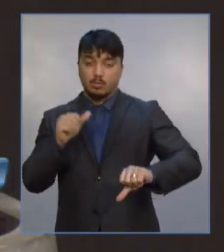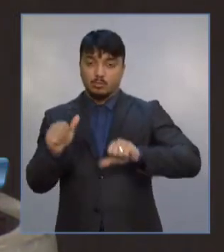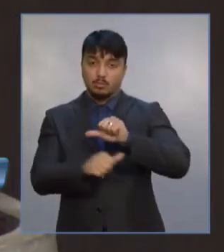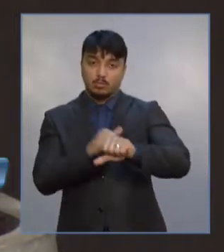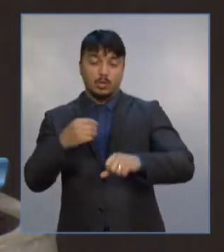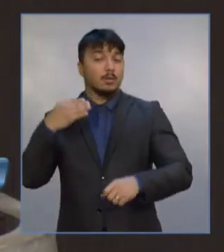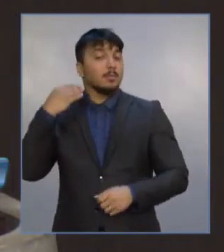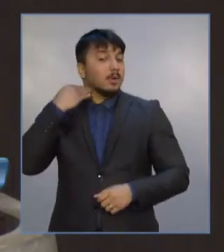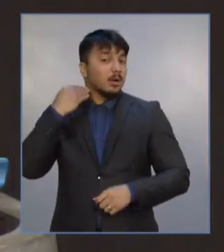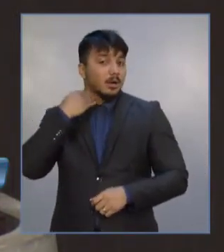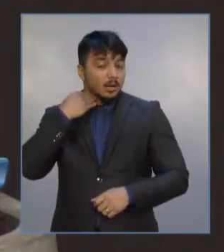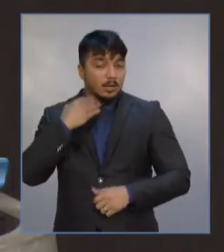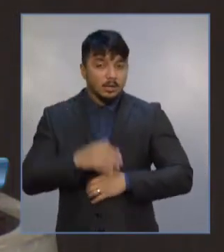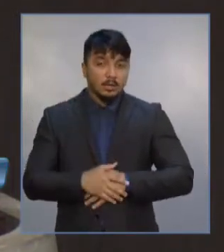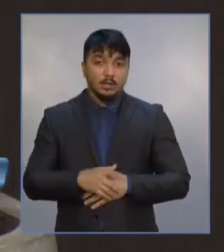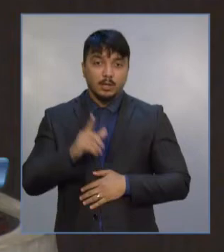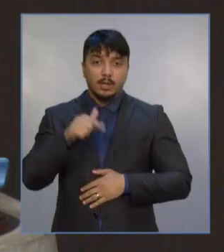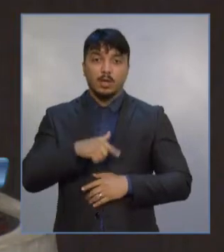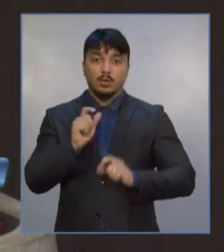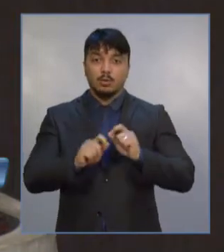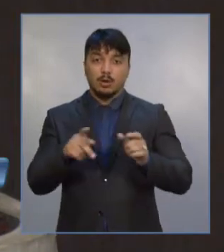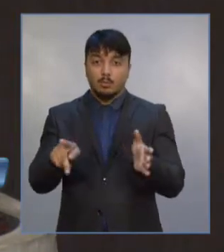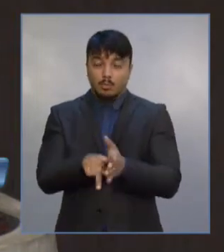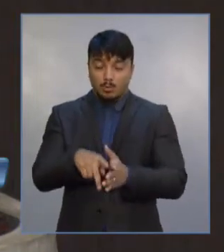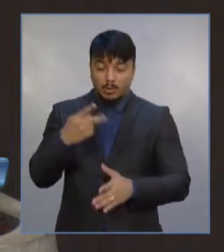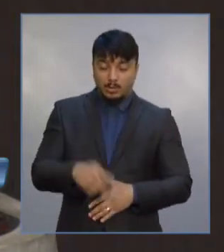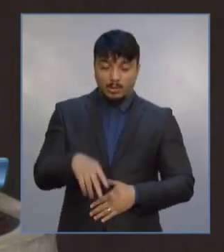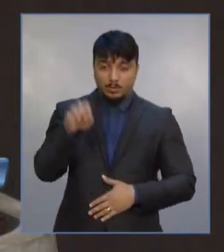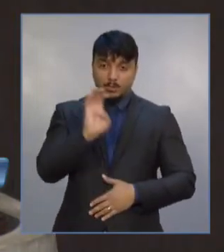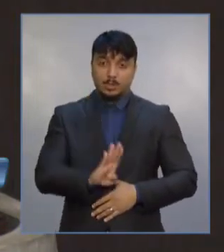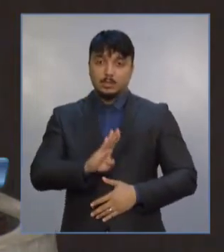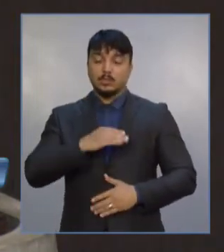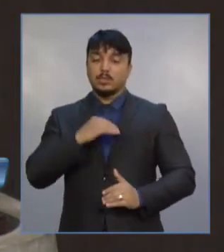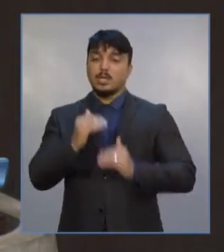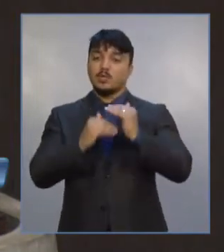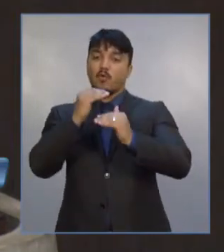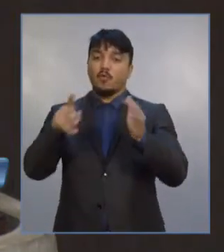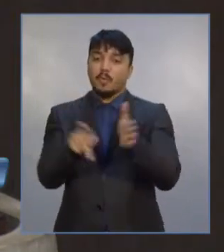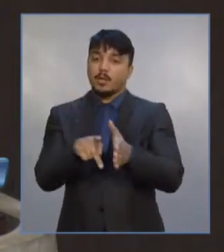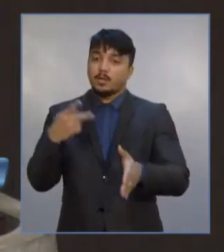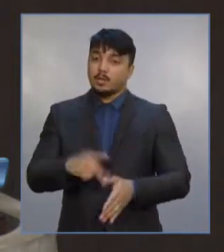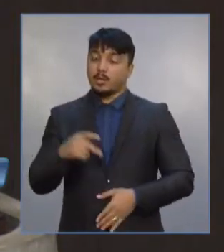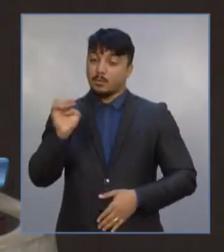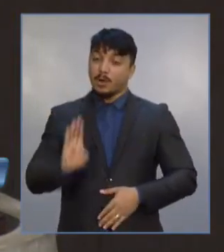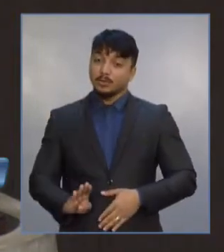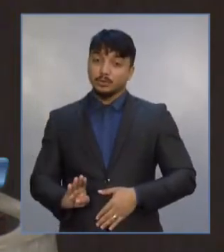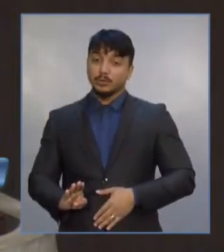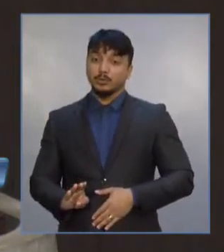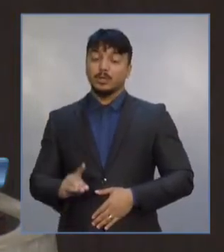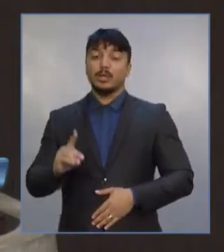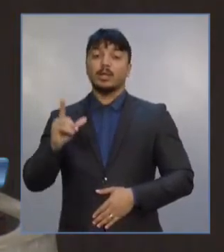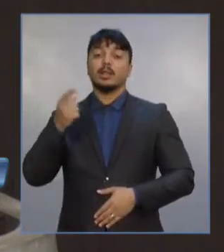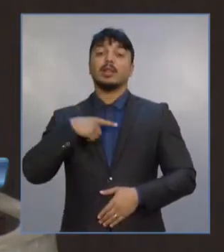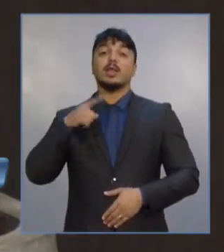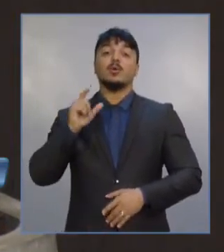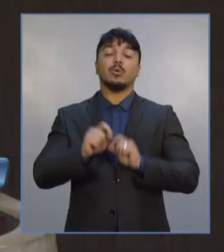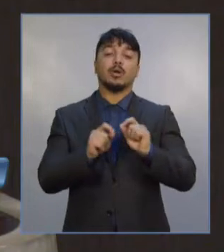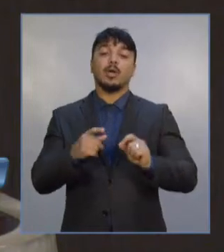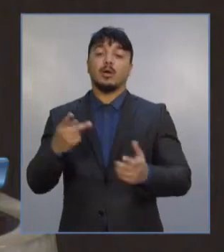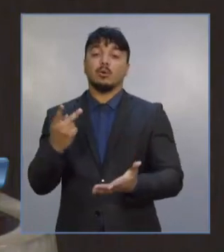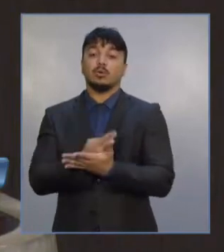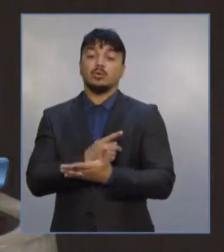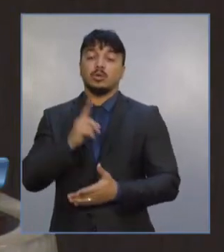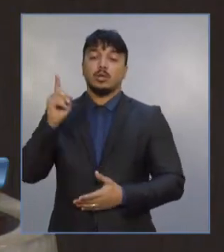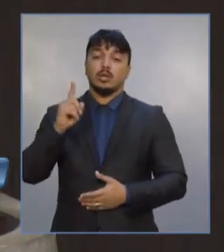reforma bancária. Era uma agenda nacionalista e desenvolvimentista. Quem encostou aqui,